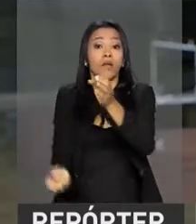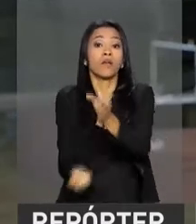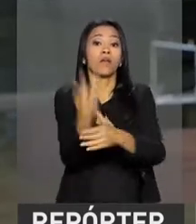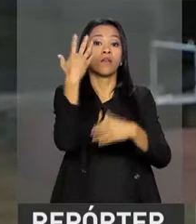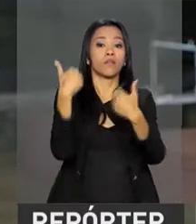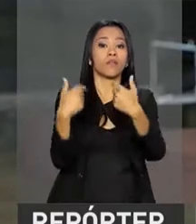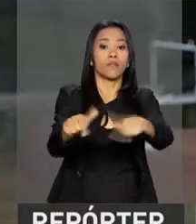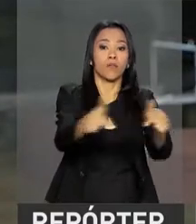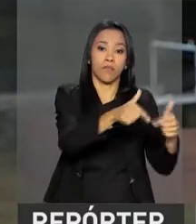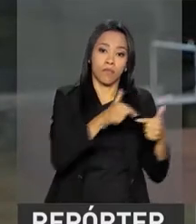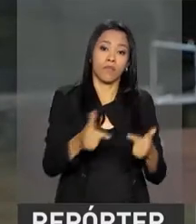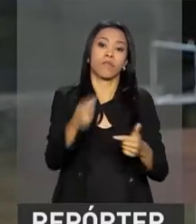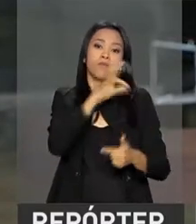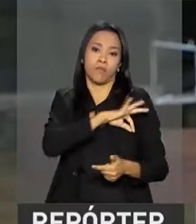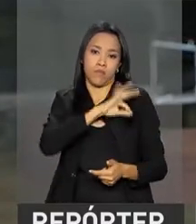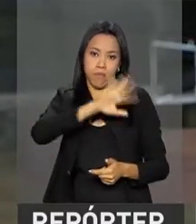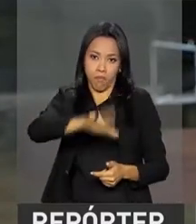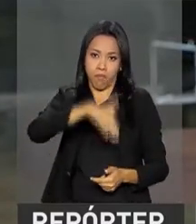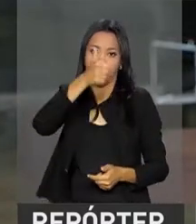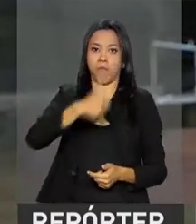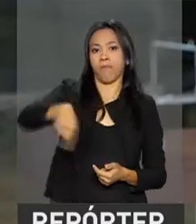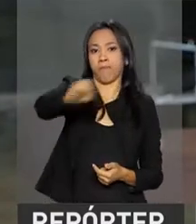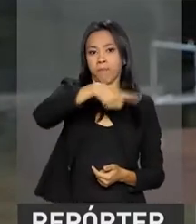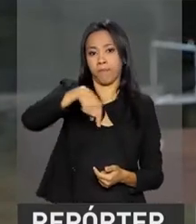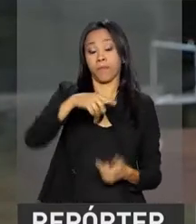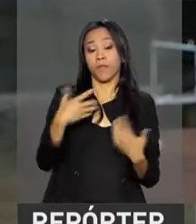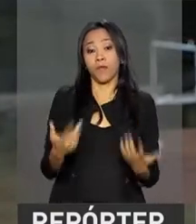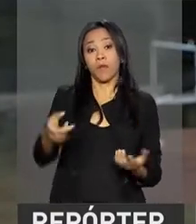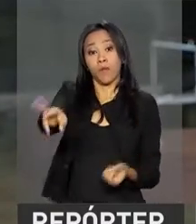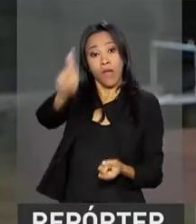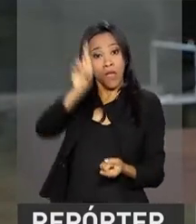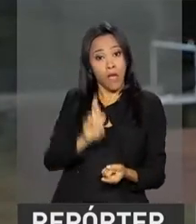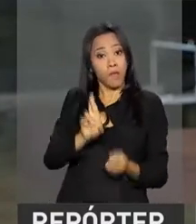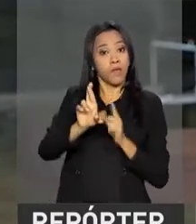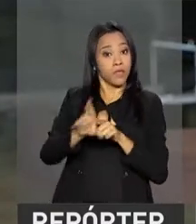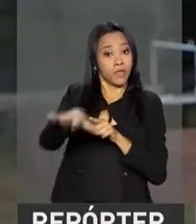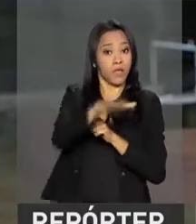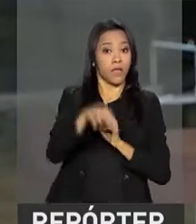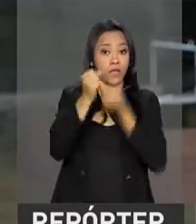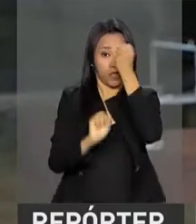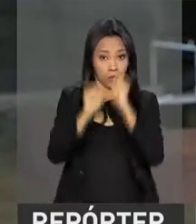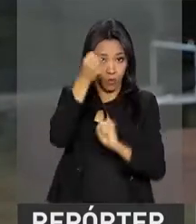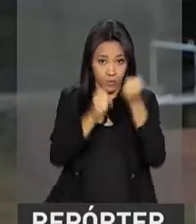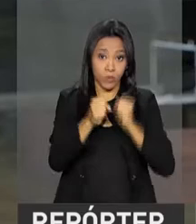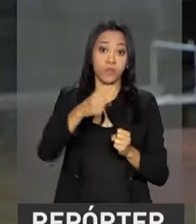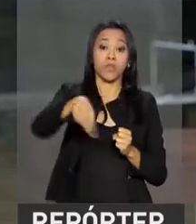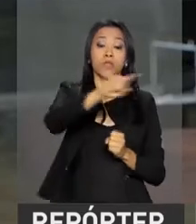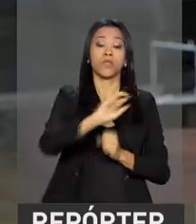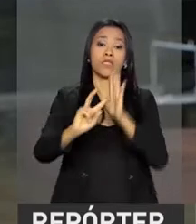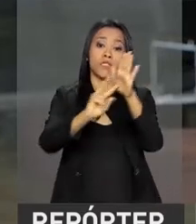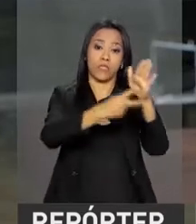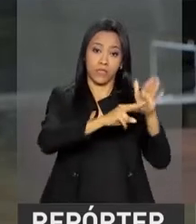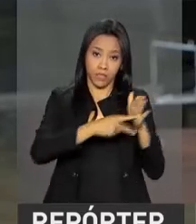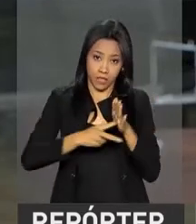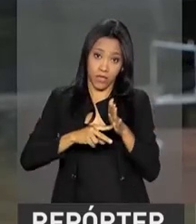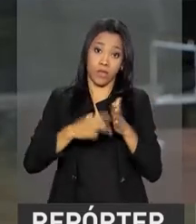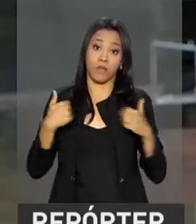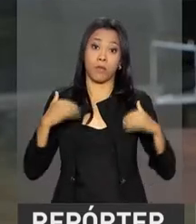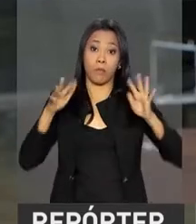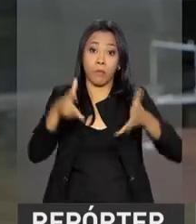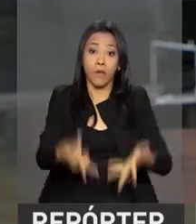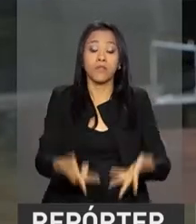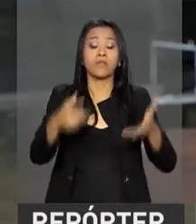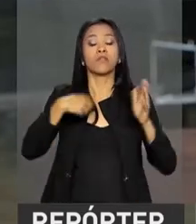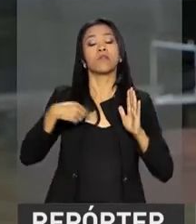do presidente Michel Temer e de representantes aí do setor industrial e dos trabalhadores, também participam os ministros da Casa